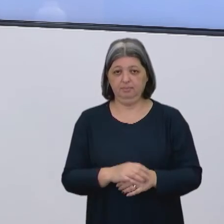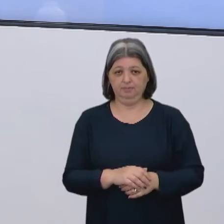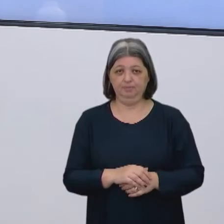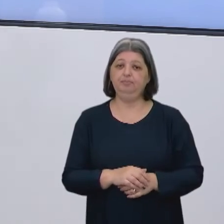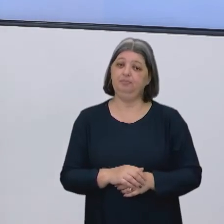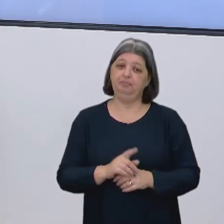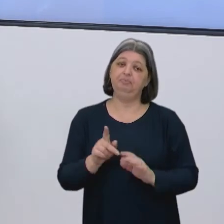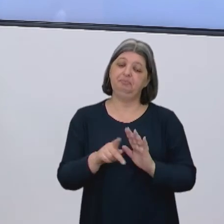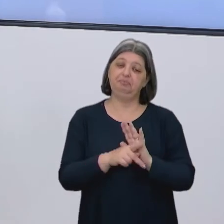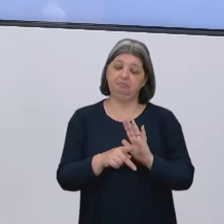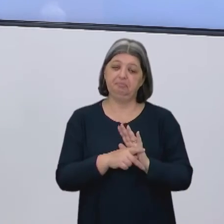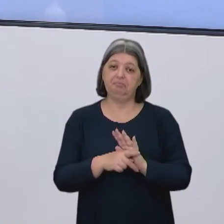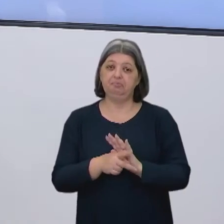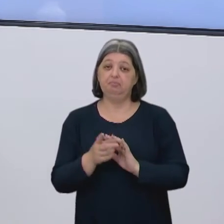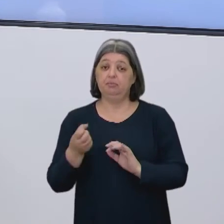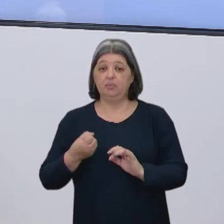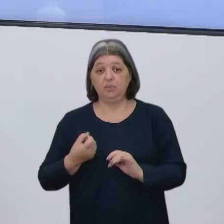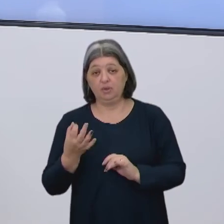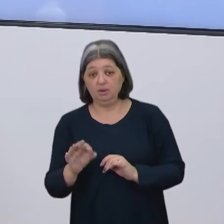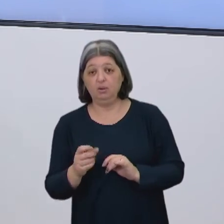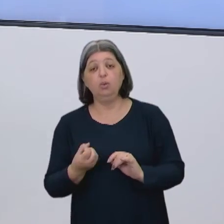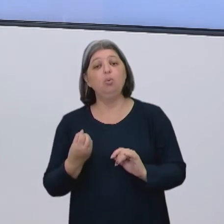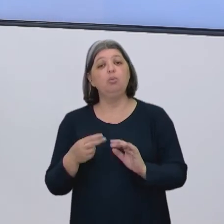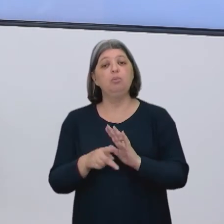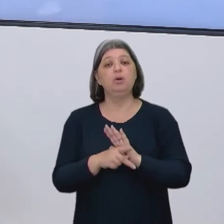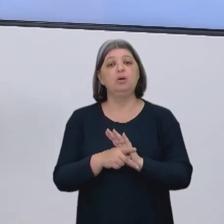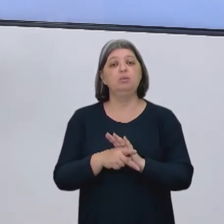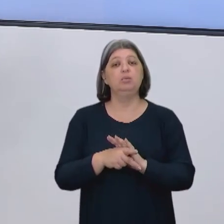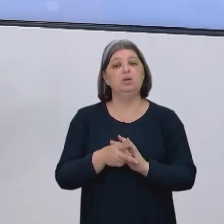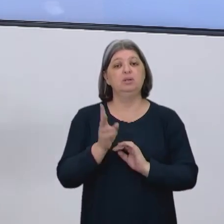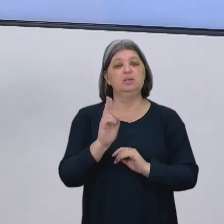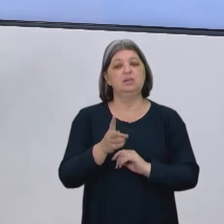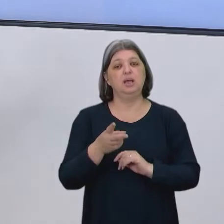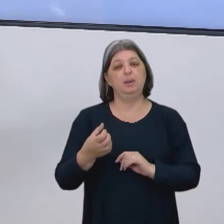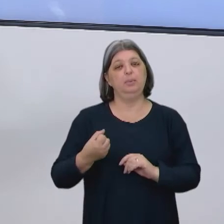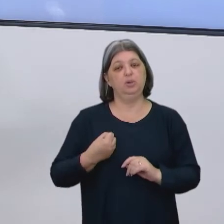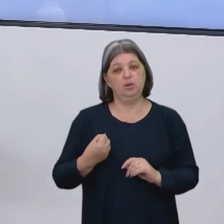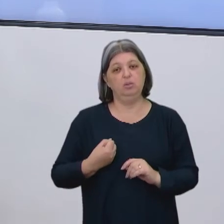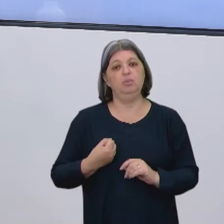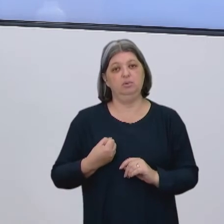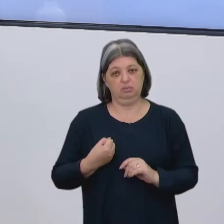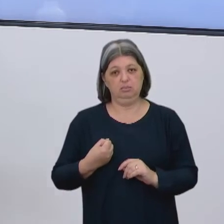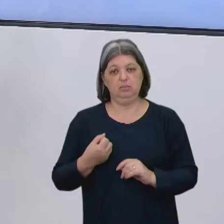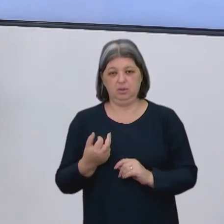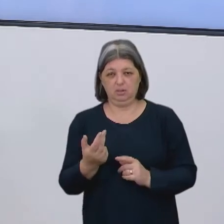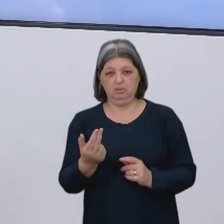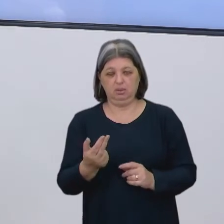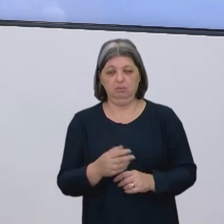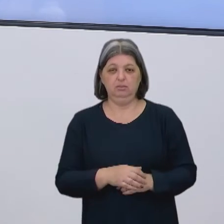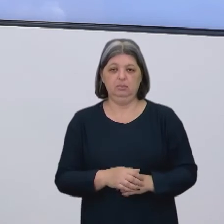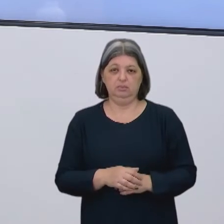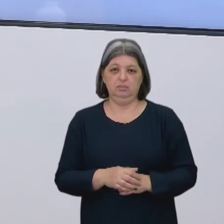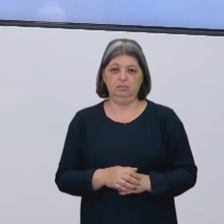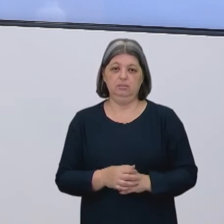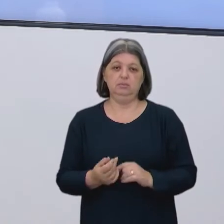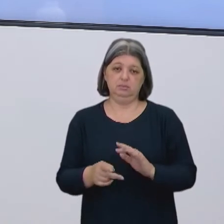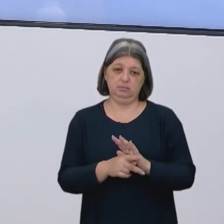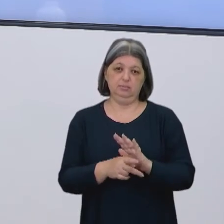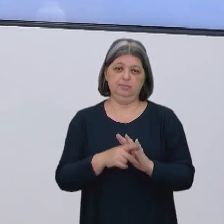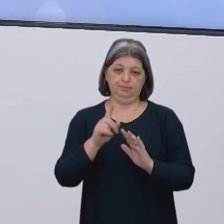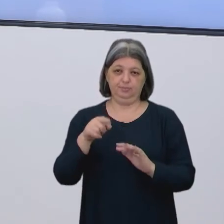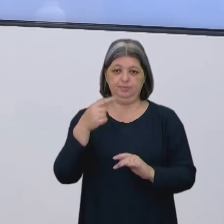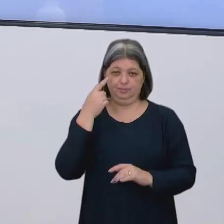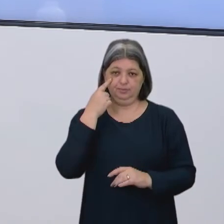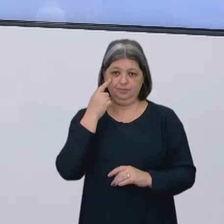Decimal exato. Ou você pode encontrar uma dízima periódica, que fica repetindo, repetindo, repetindo. No caso, deu decimal exato. Então,